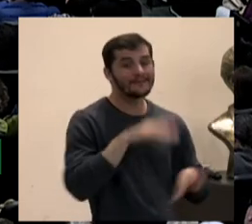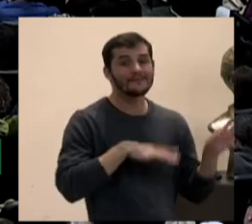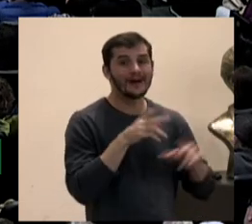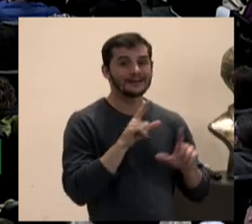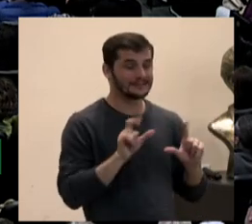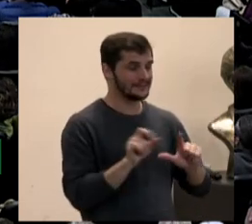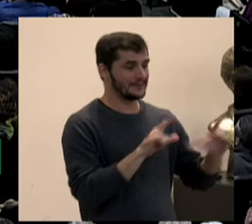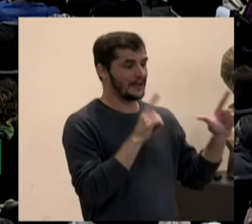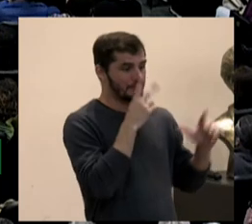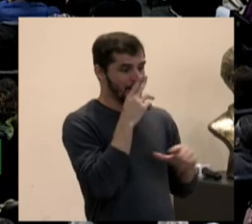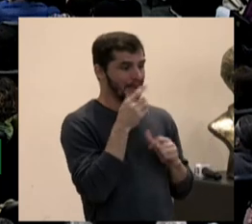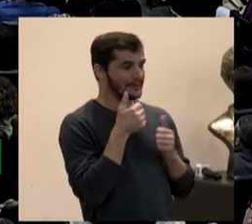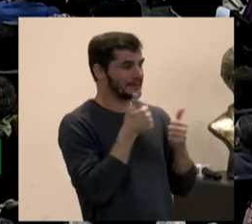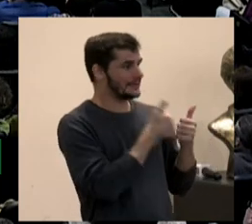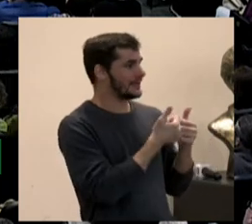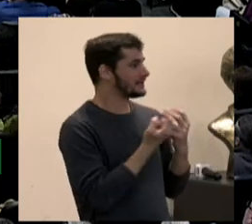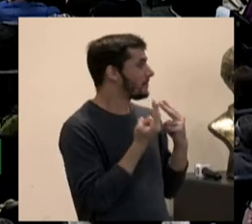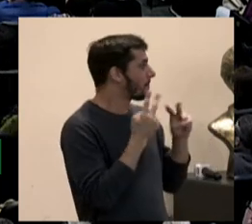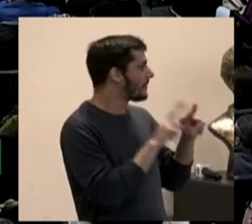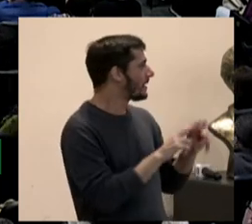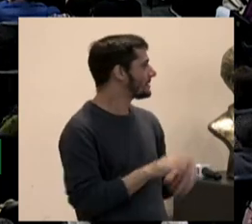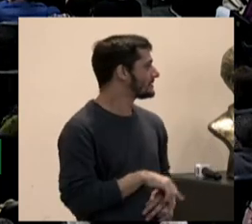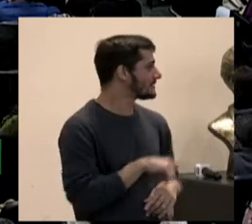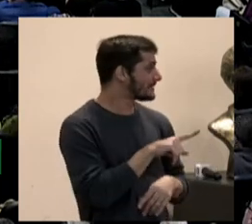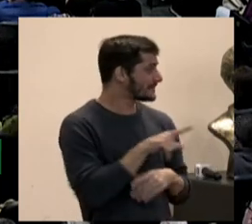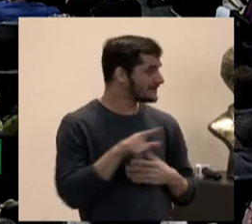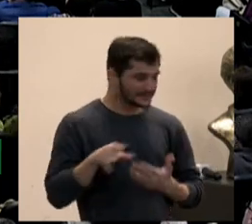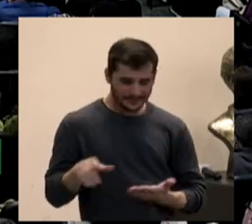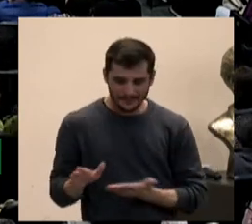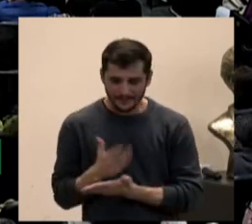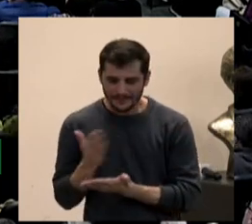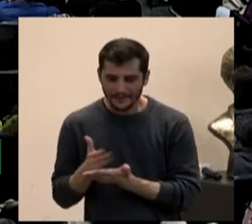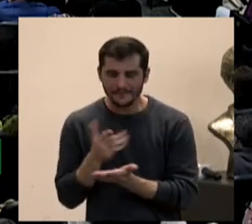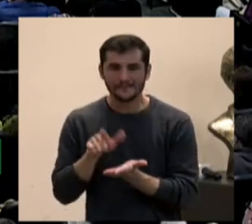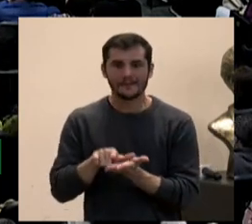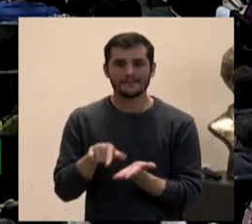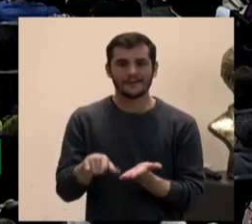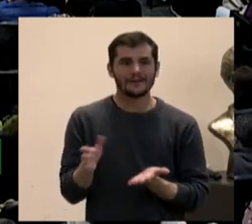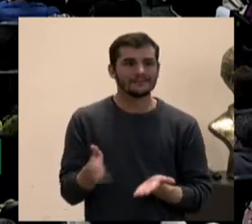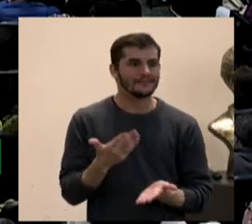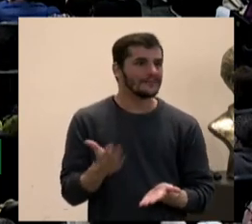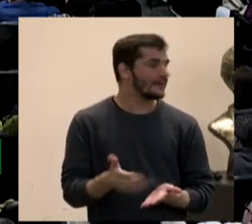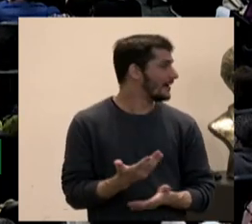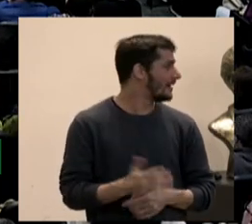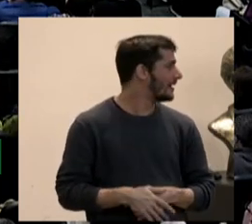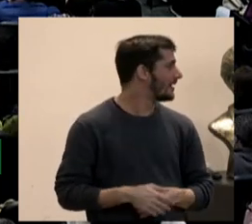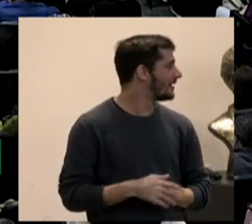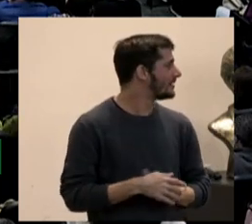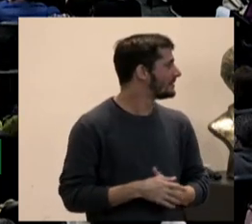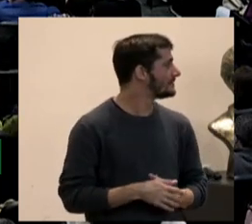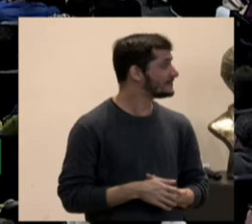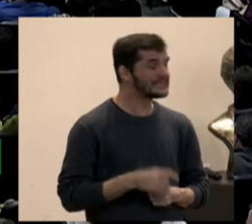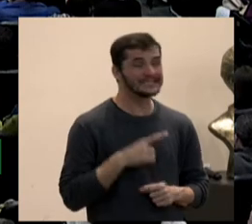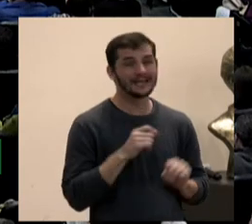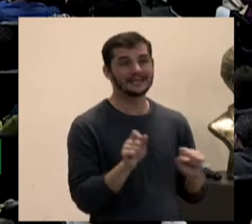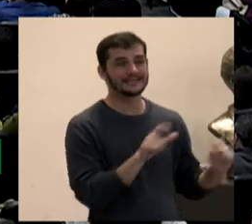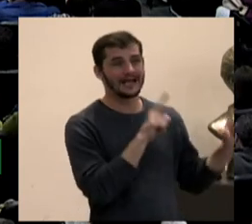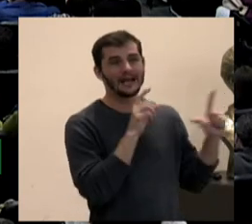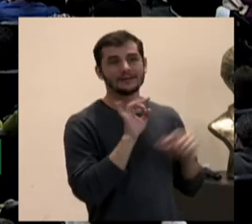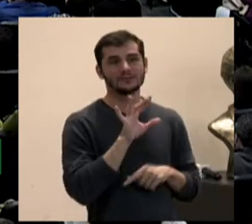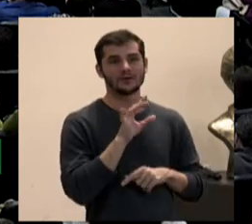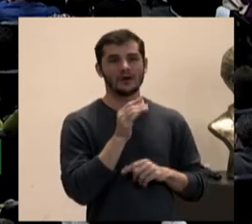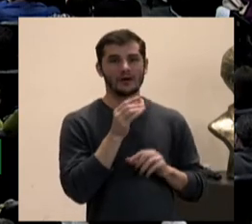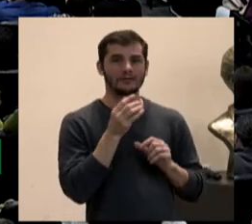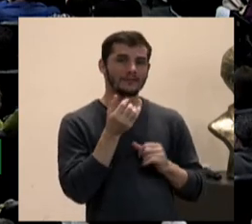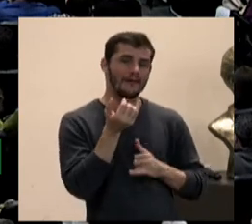prende. Eu estou passando aqui. Não passei nos slides. Mas são poucos slides. Eu botei nos slides só os dados.